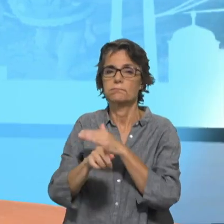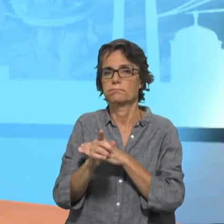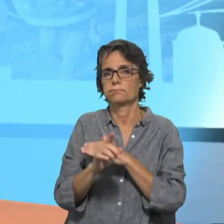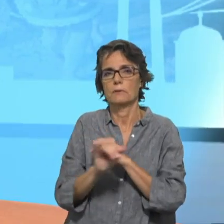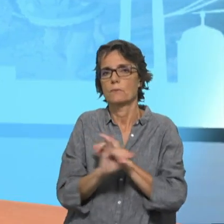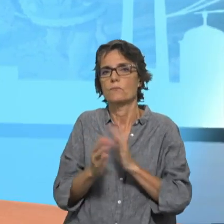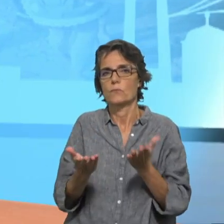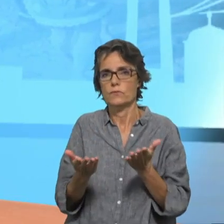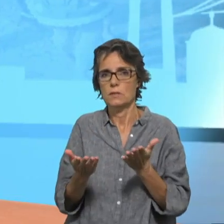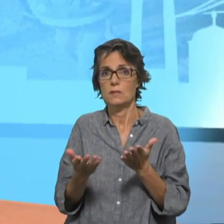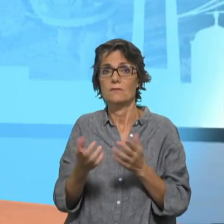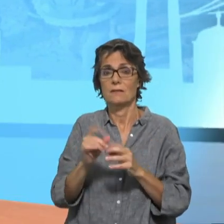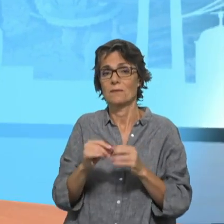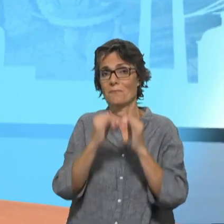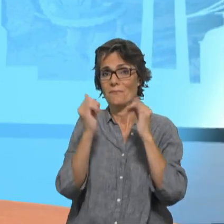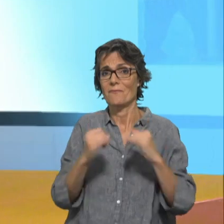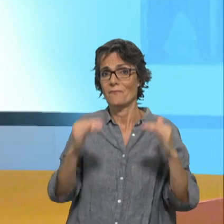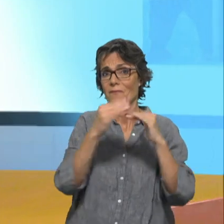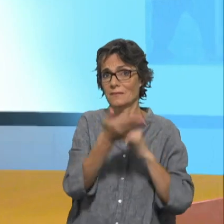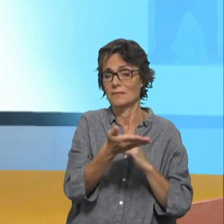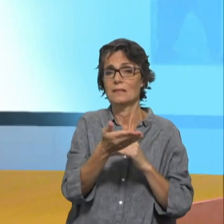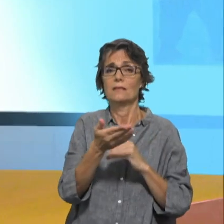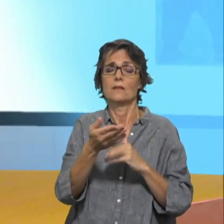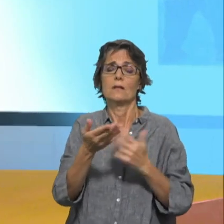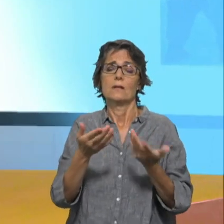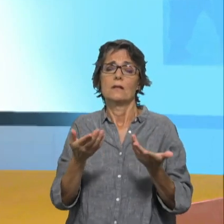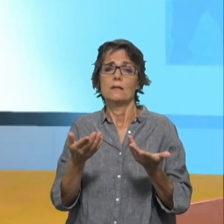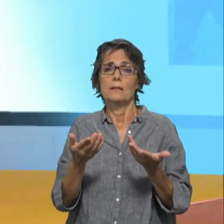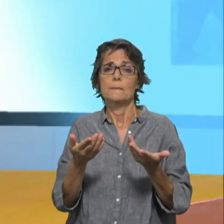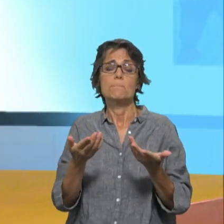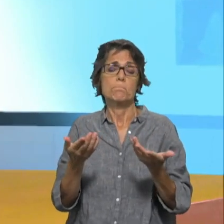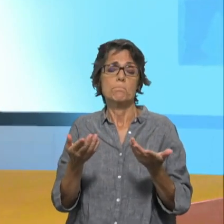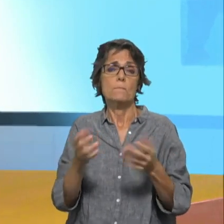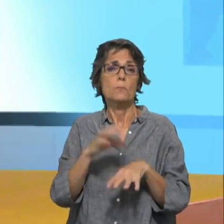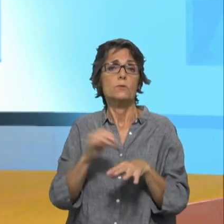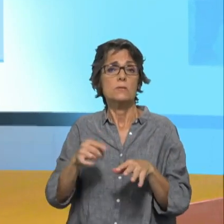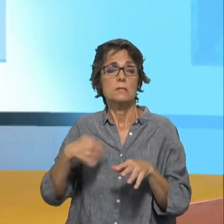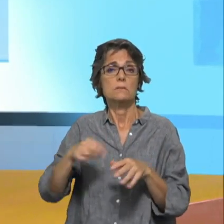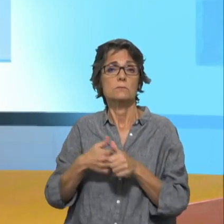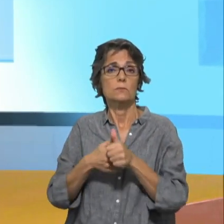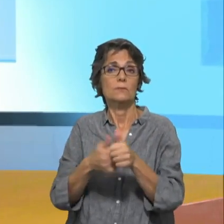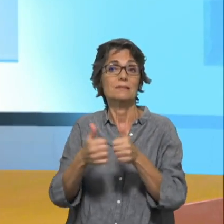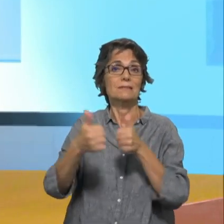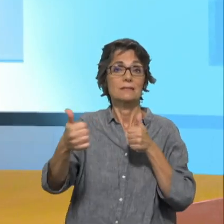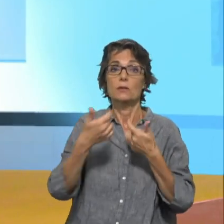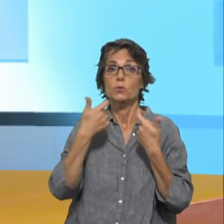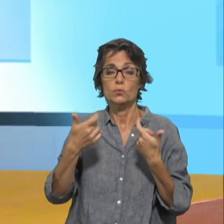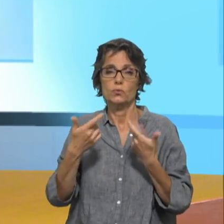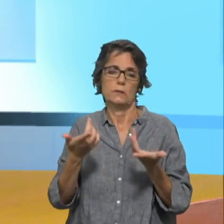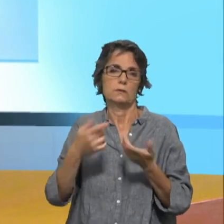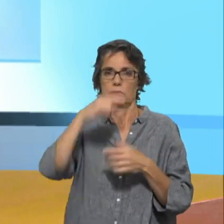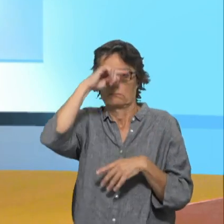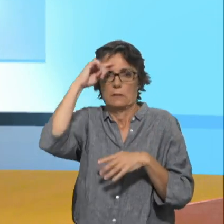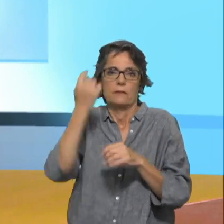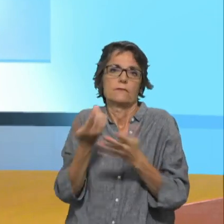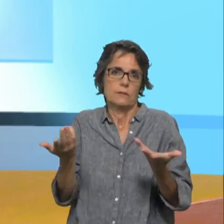especialistas internacionais ou forças de segurança pudessem entrar em Timor livremente. Portanto, o acompanhamento era feito à distância e com grandes dificuldades, como